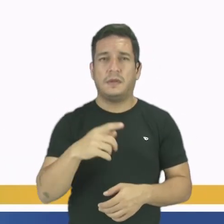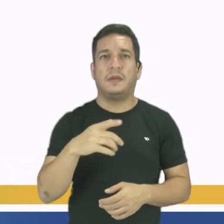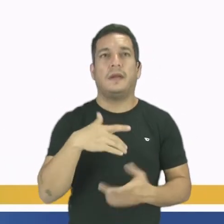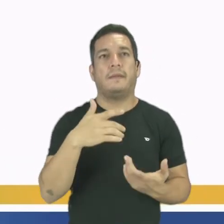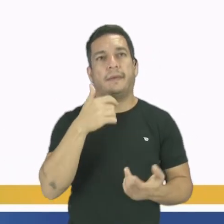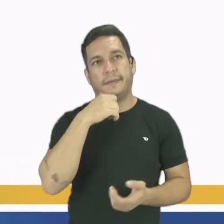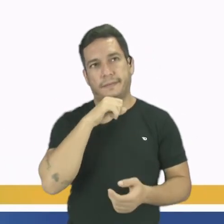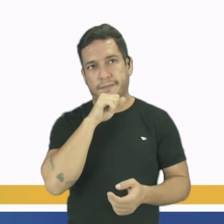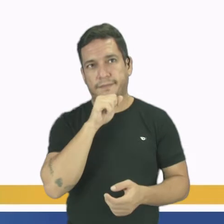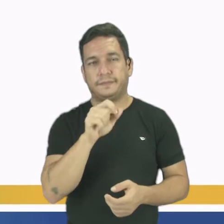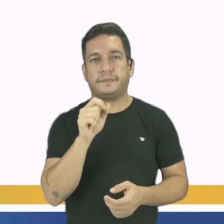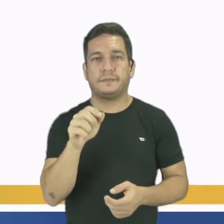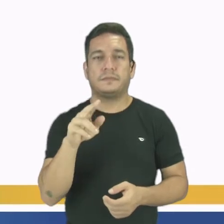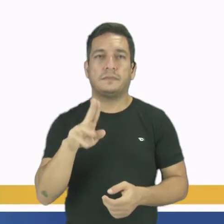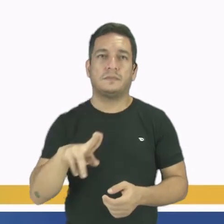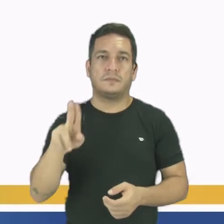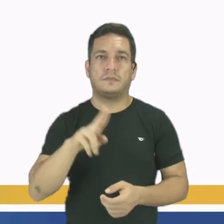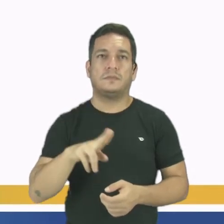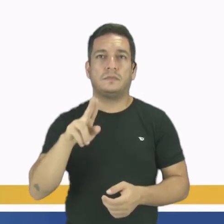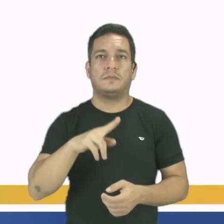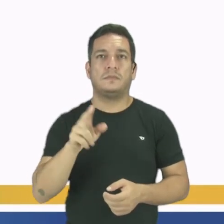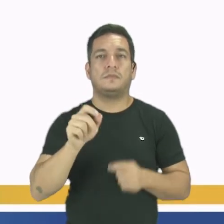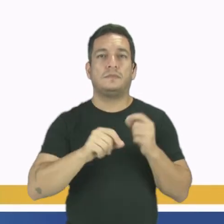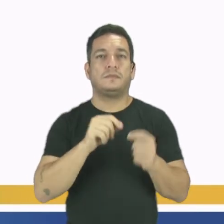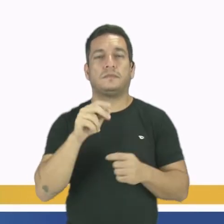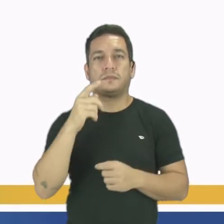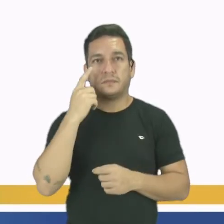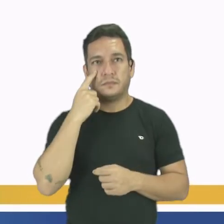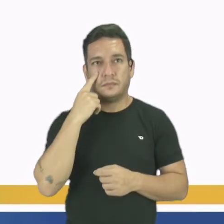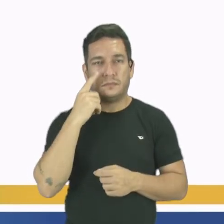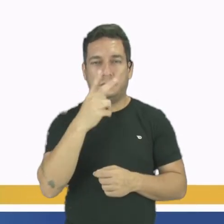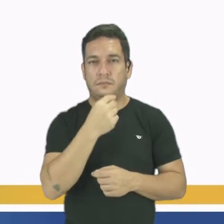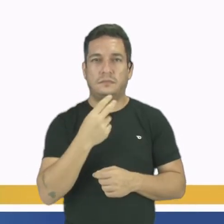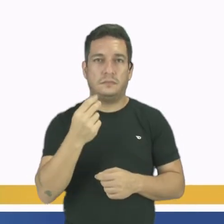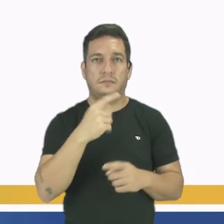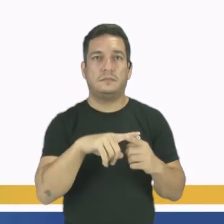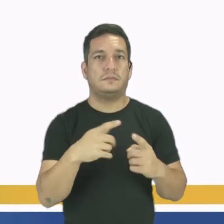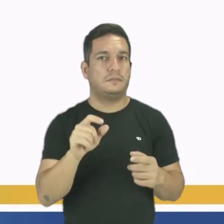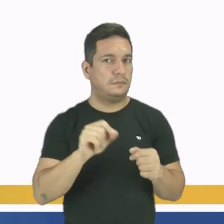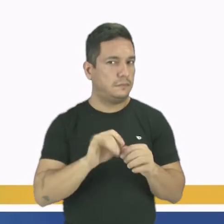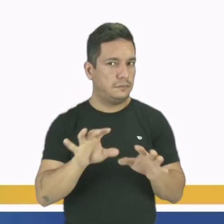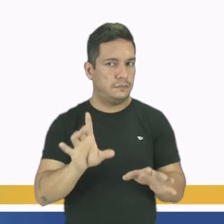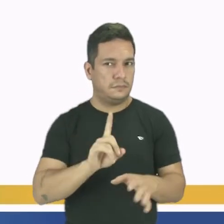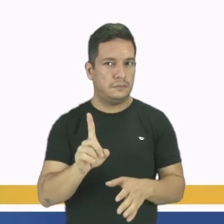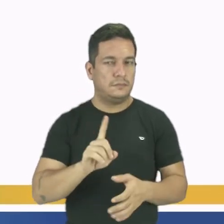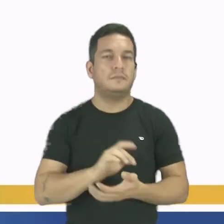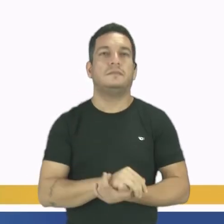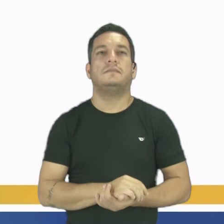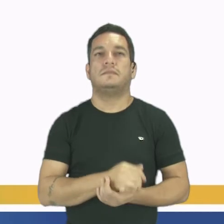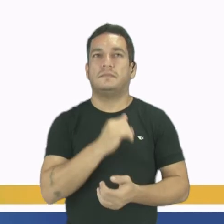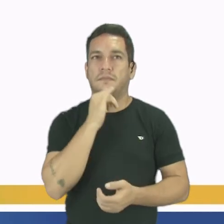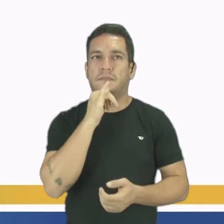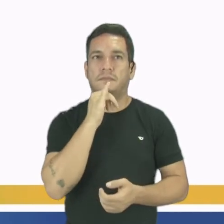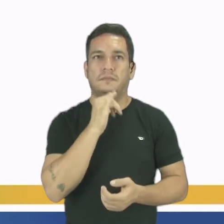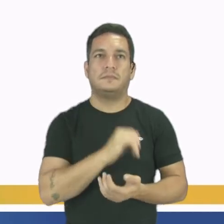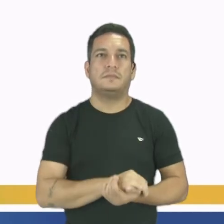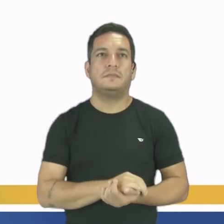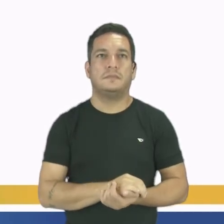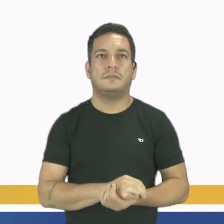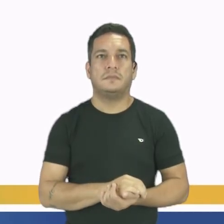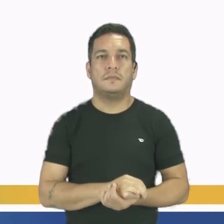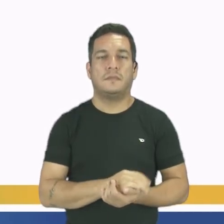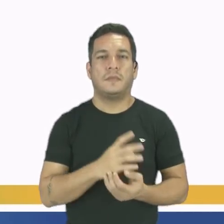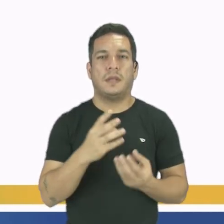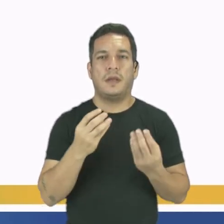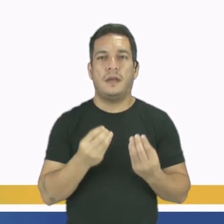mãe, aí tu utiliza um eufemismo para passar a perna dela, enganar ela ali, mas não façam isso. Exemplo,